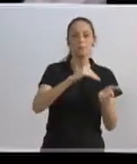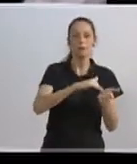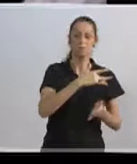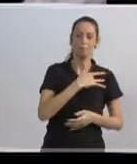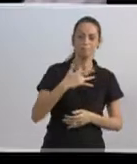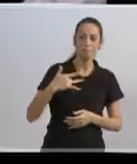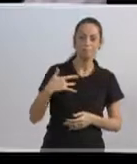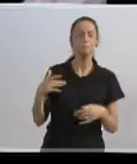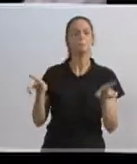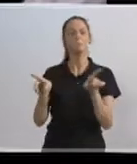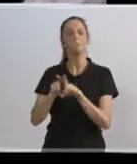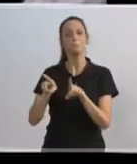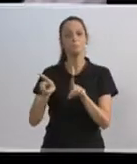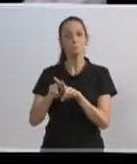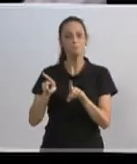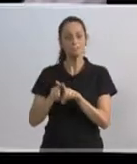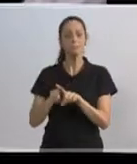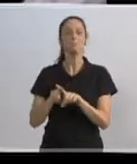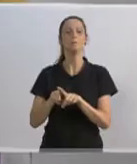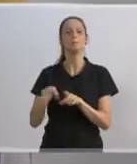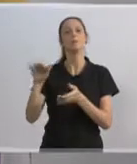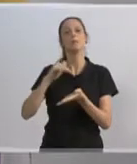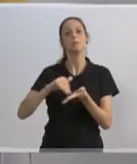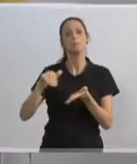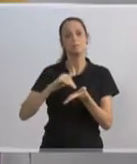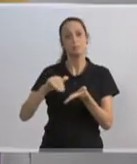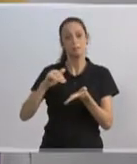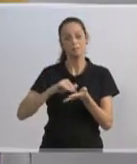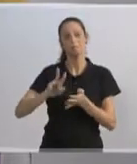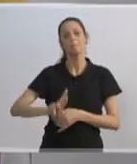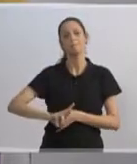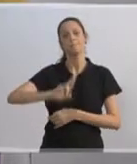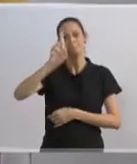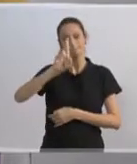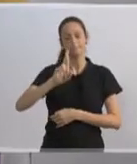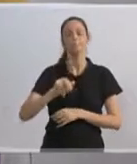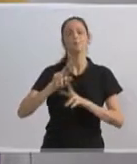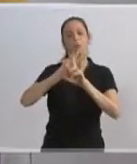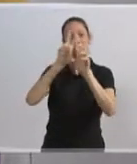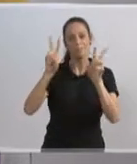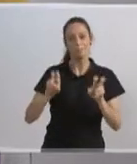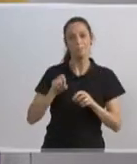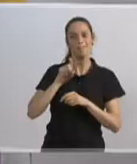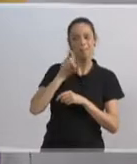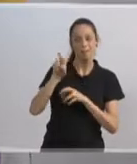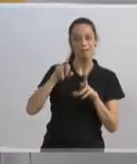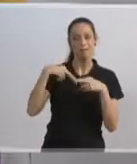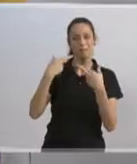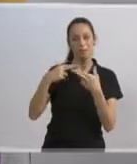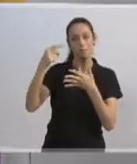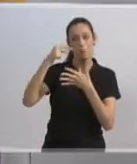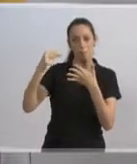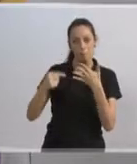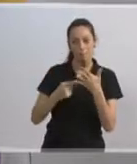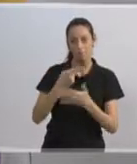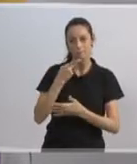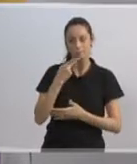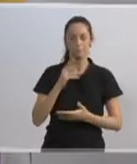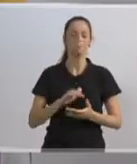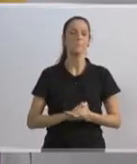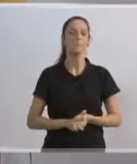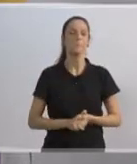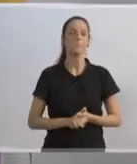bem como também as secretarias competentes pelo qual os assuntos foram dirigidos ao presidente para que